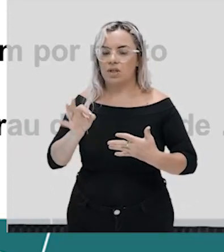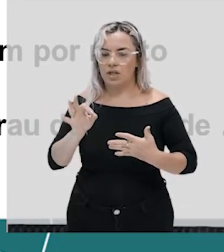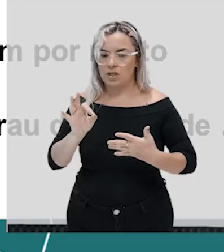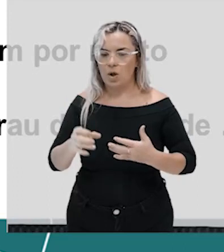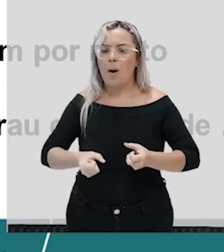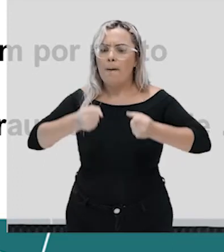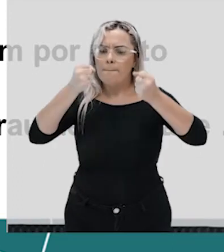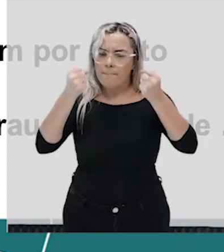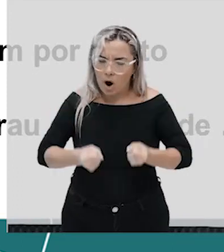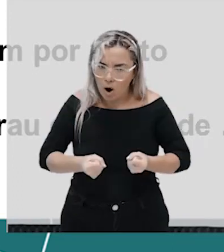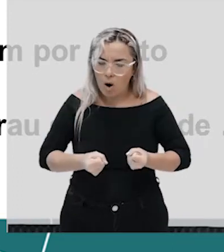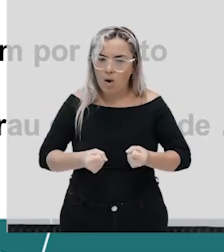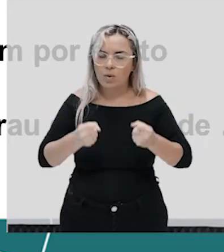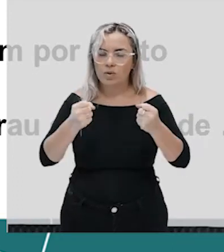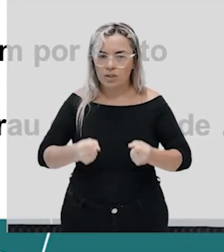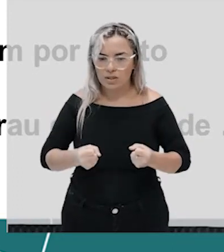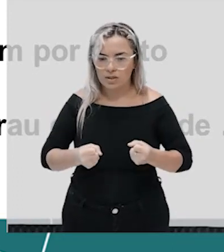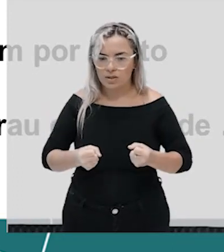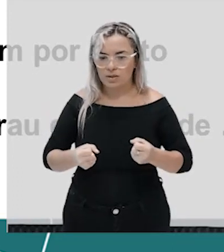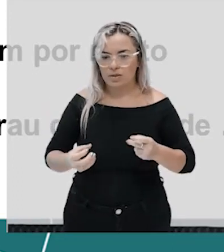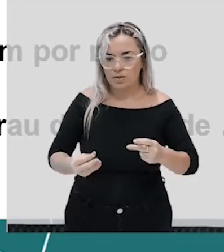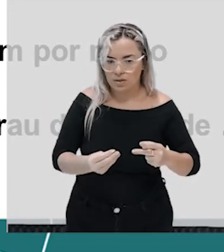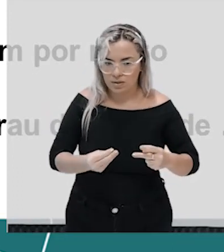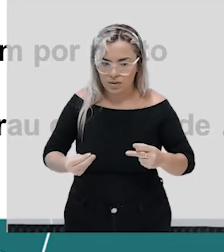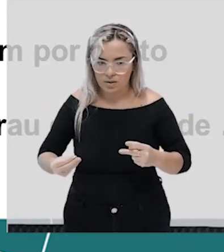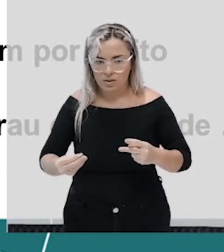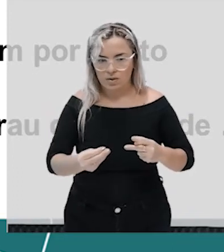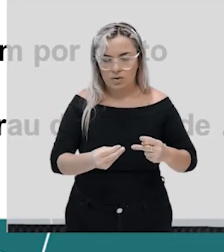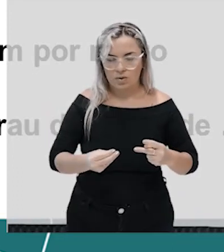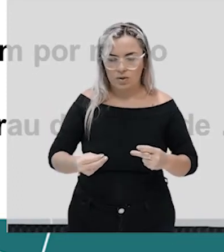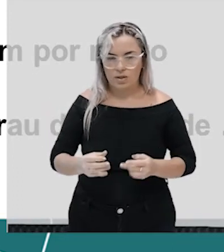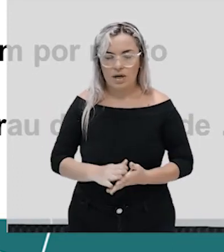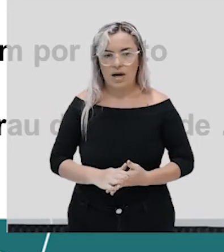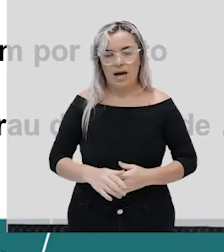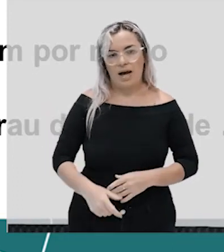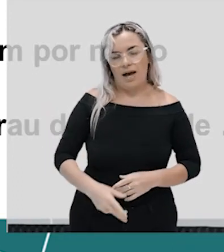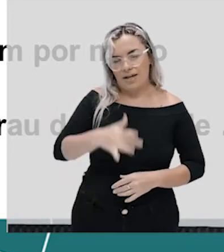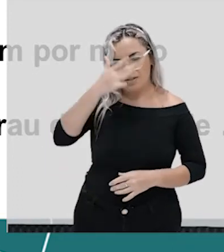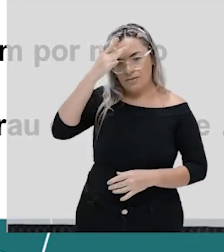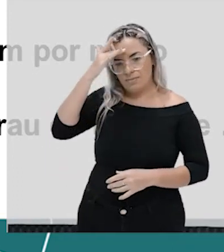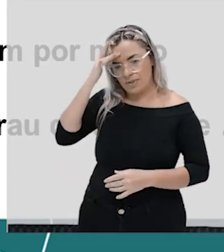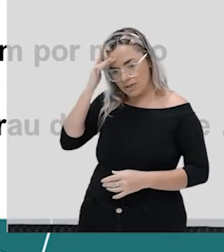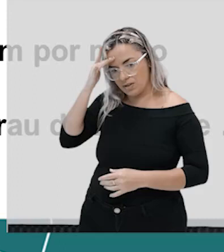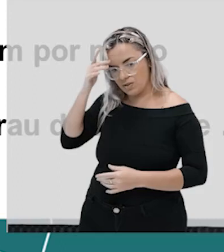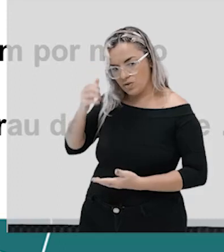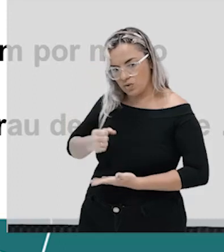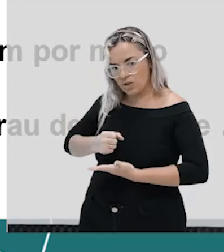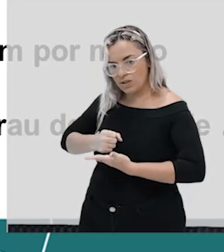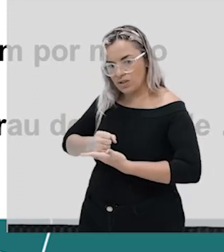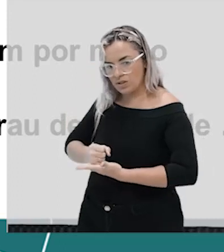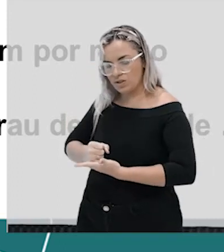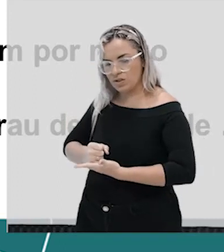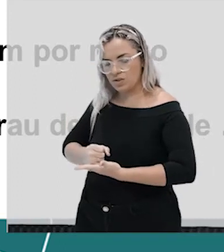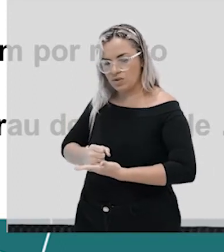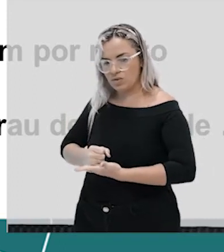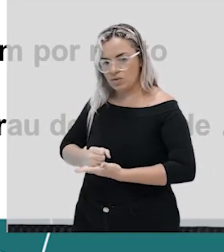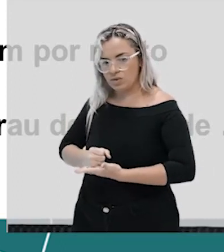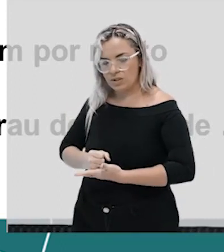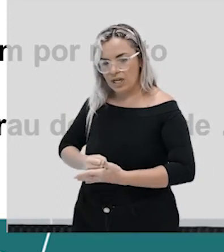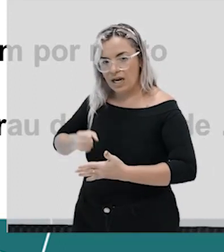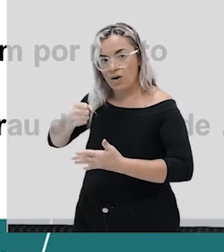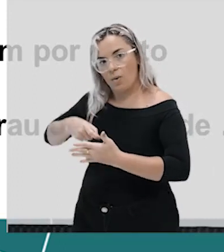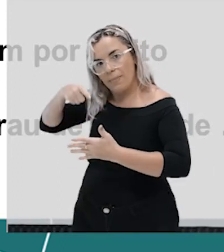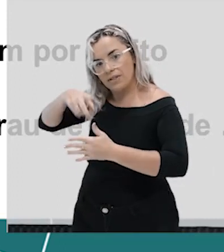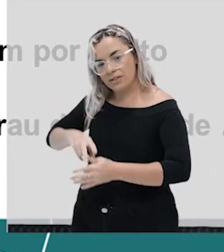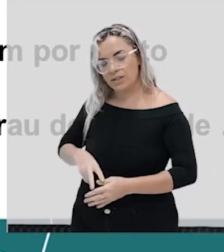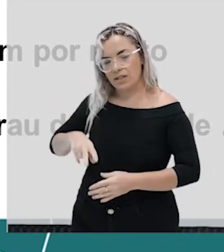com os defensivos agrícolas. Tomem cuidado por causa de DDT, que é uma sigla que está no